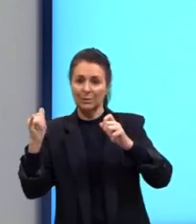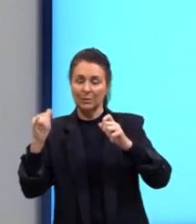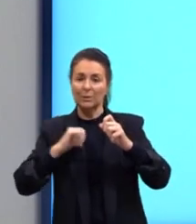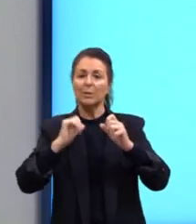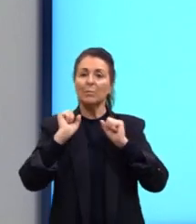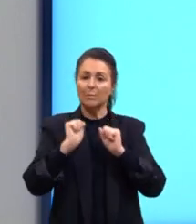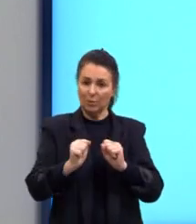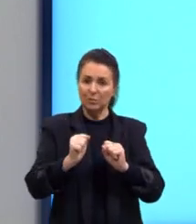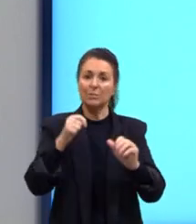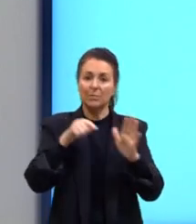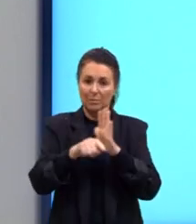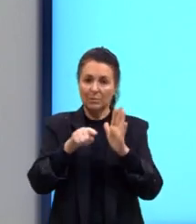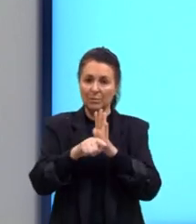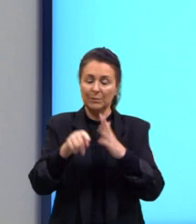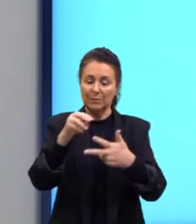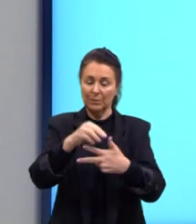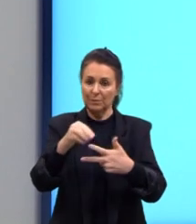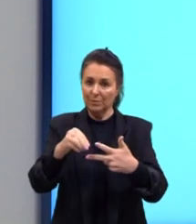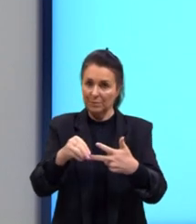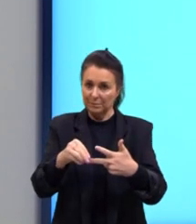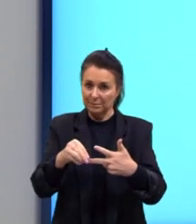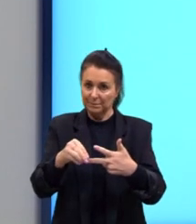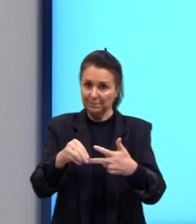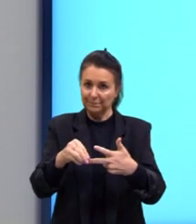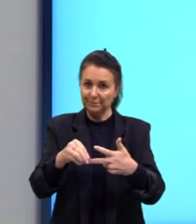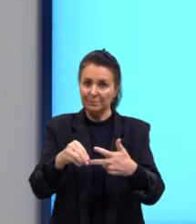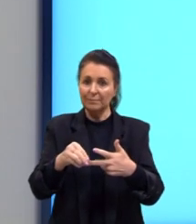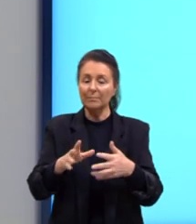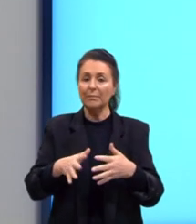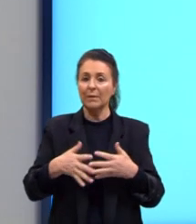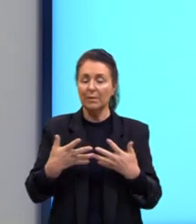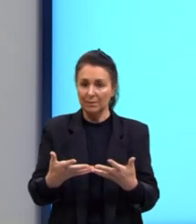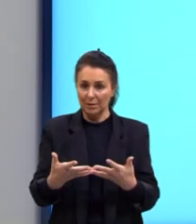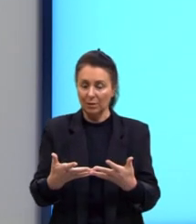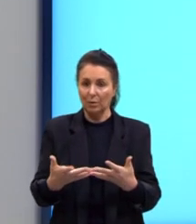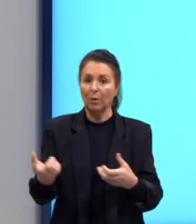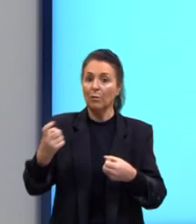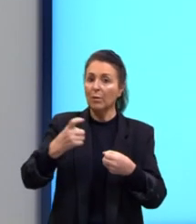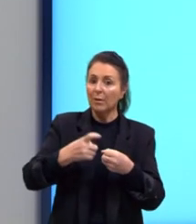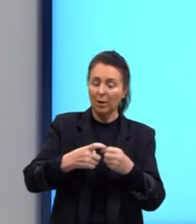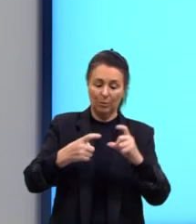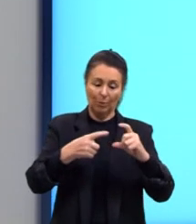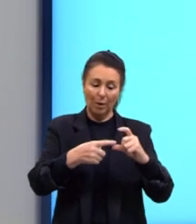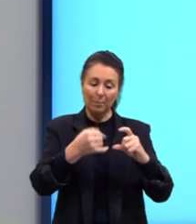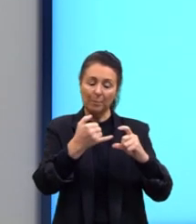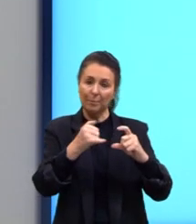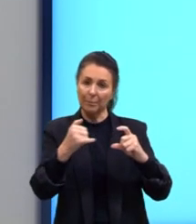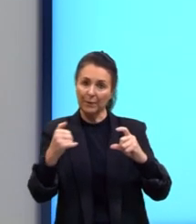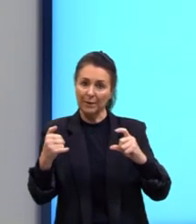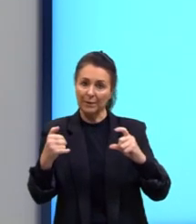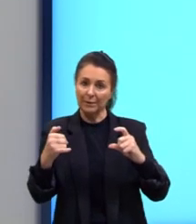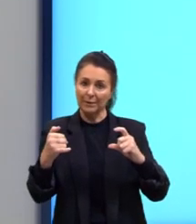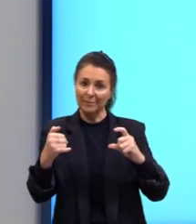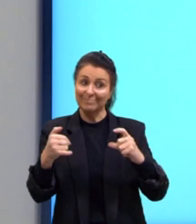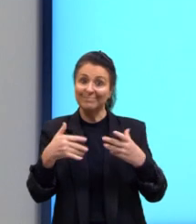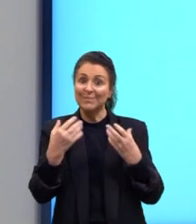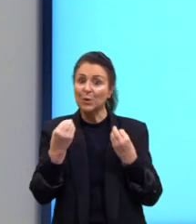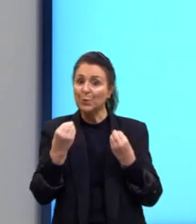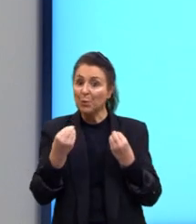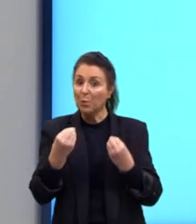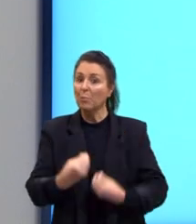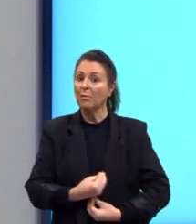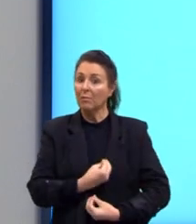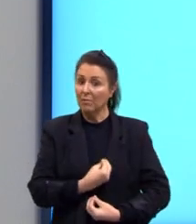em algumas questões tá Tá bom mas voltando para as pilhas é o que que seria de nós sem as